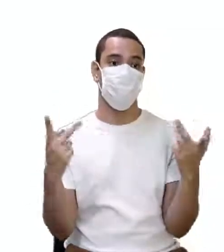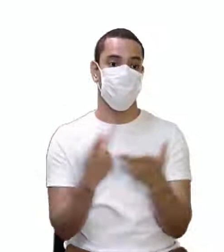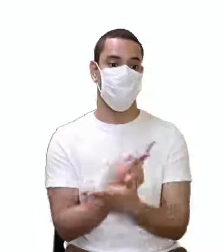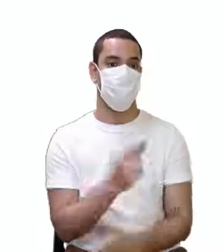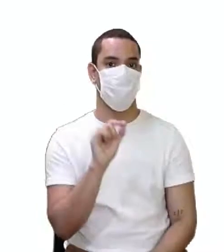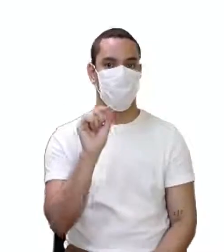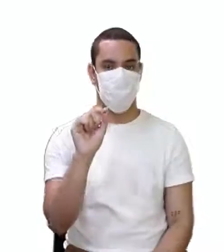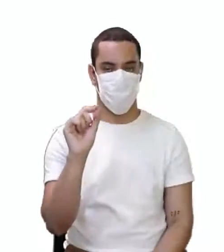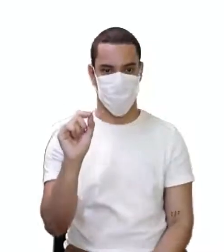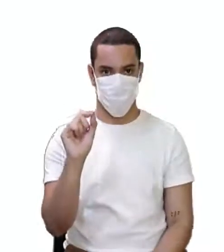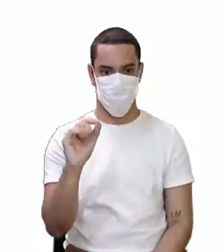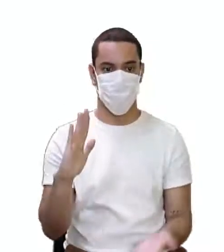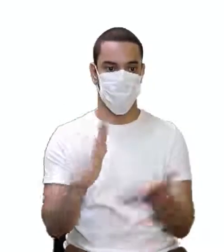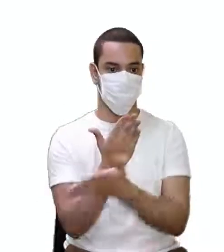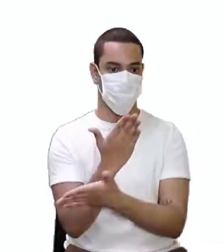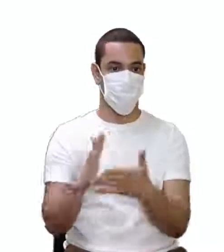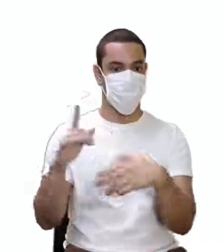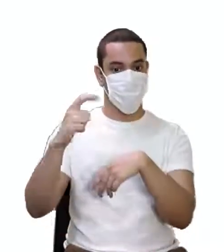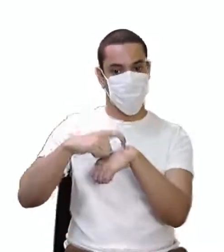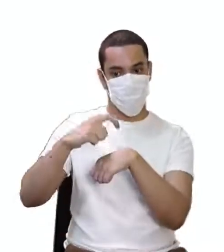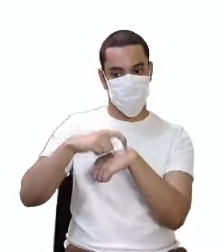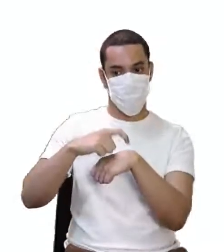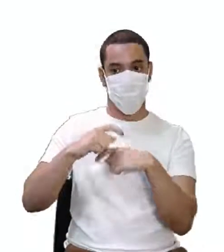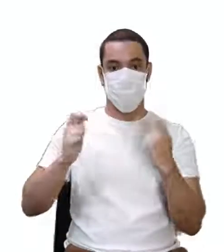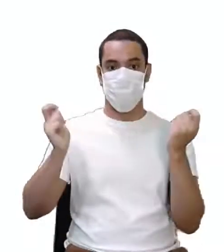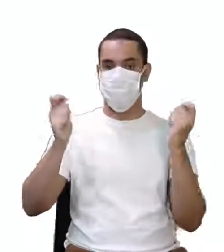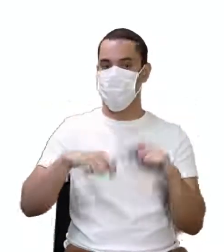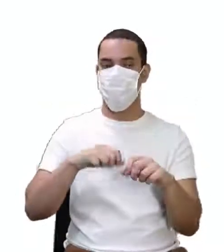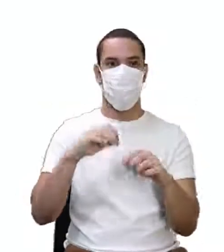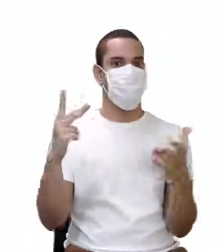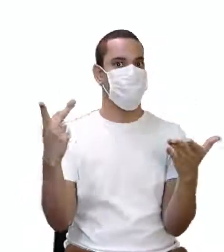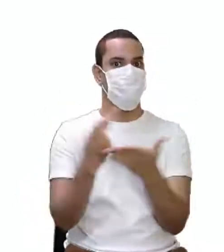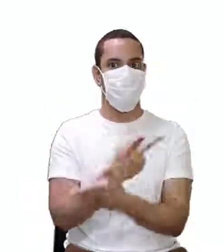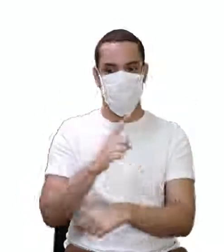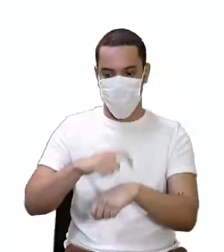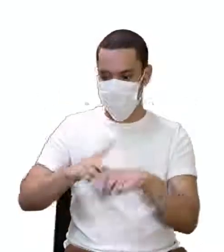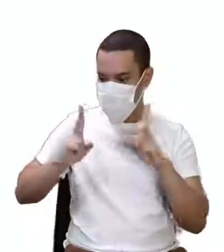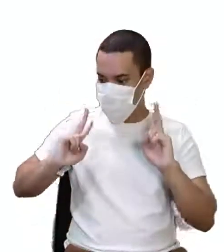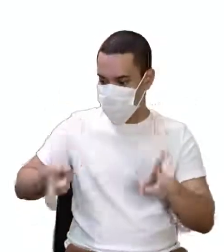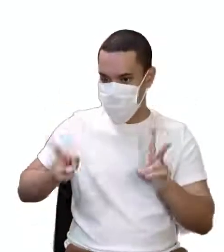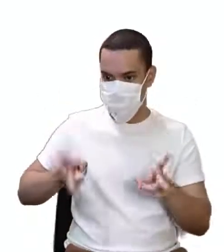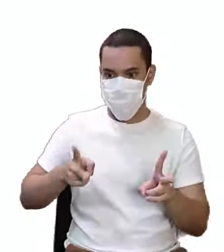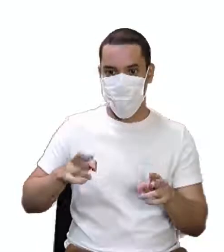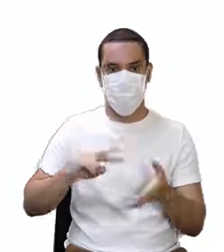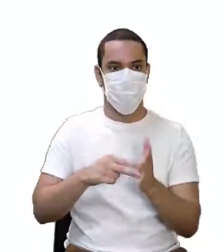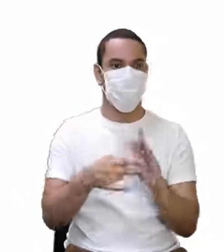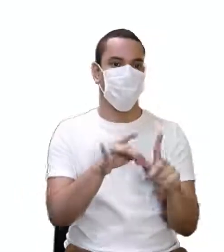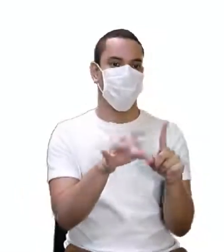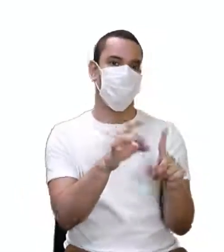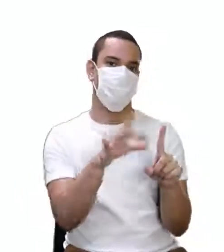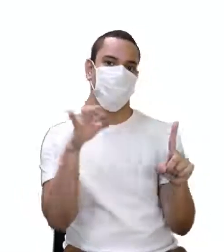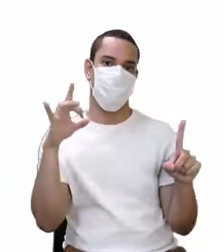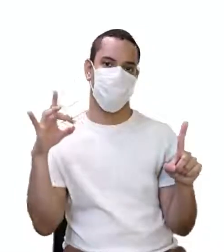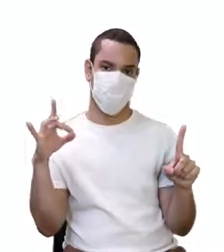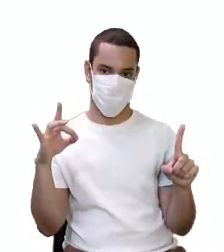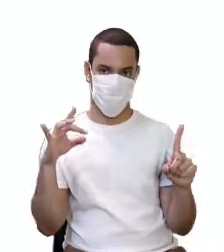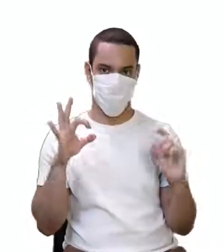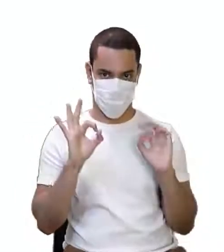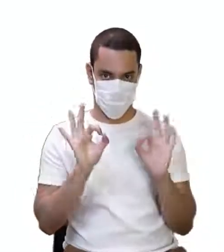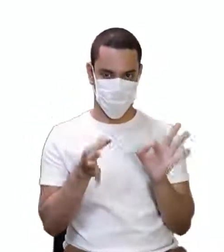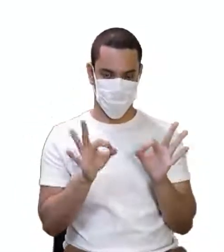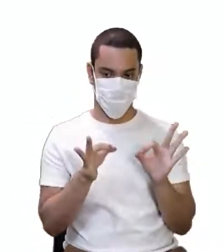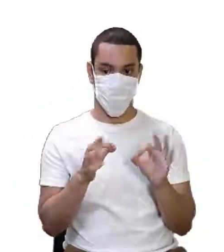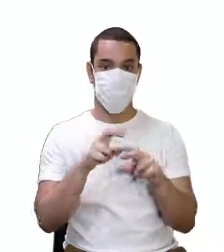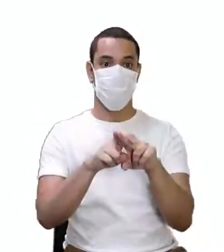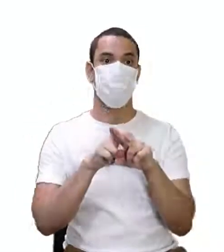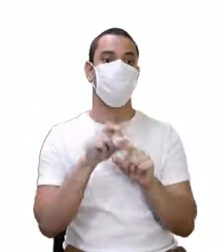fato de algumas situações não estarem acontecendo ao mesmo tempo, eles vão estar isolados. Certo?